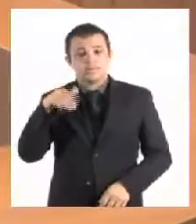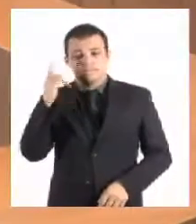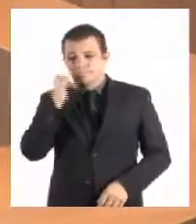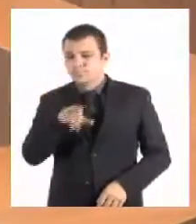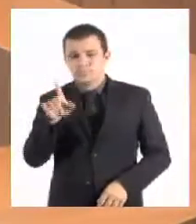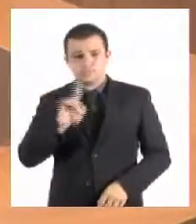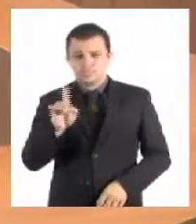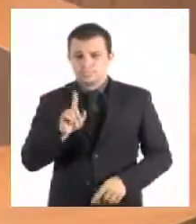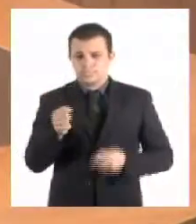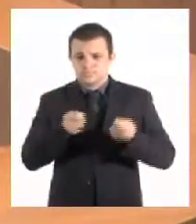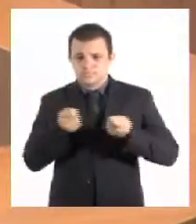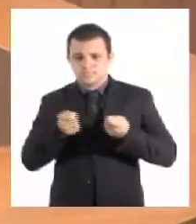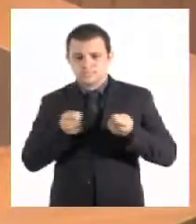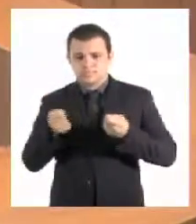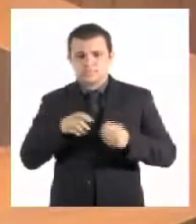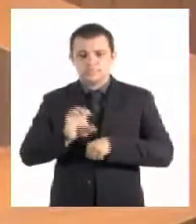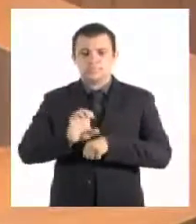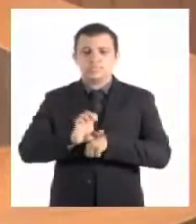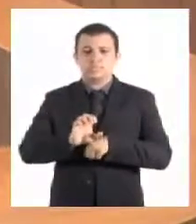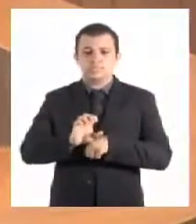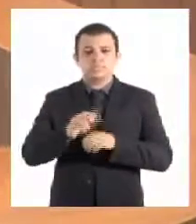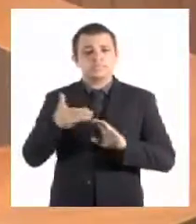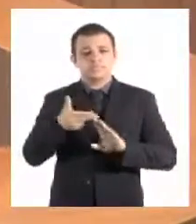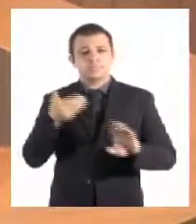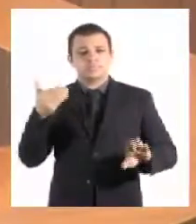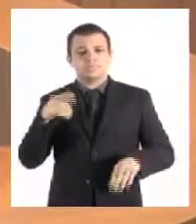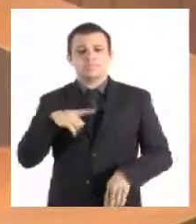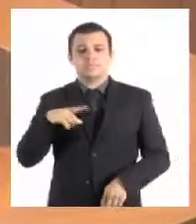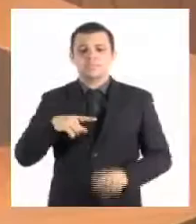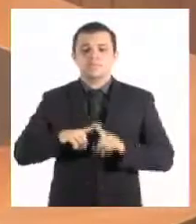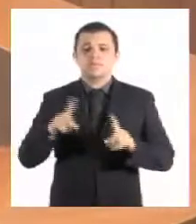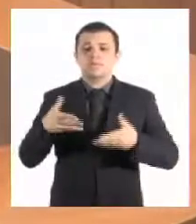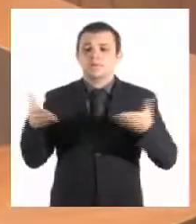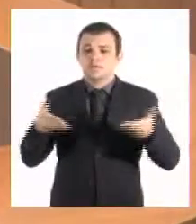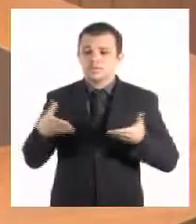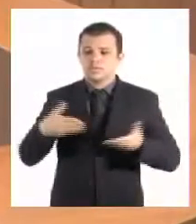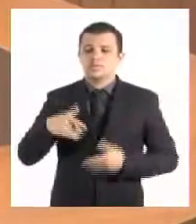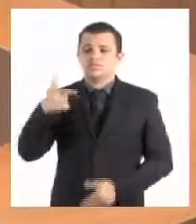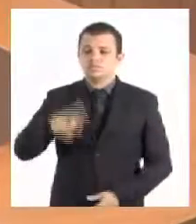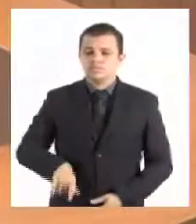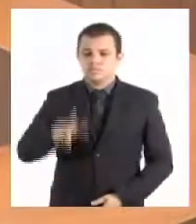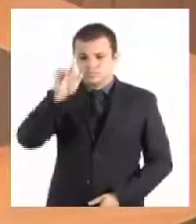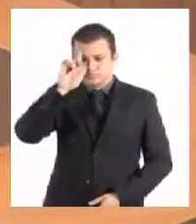agora está outra gestão fazendo aquilo que não foi feito. Deputado Marco Aurélio.